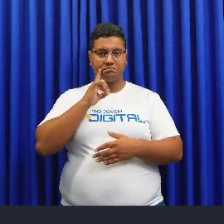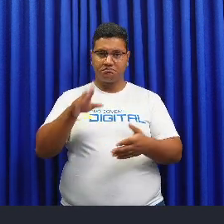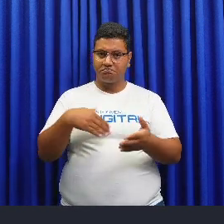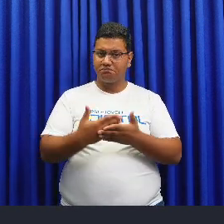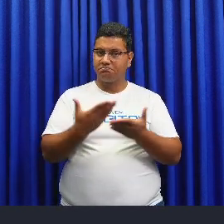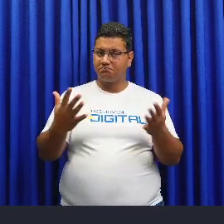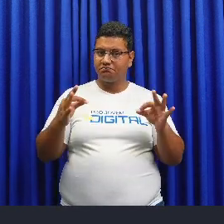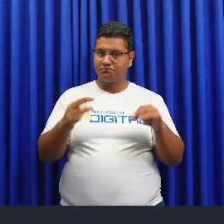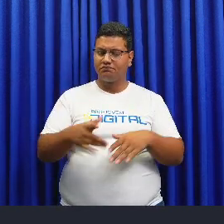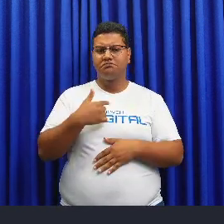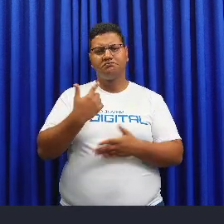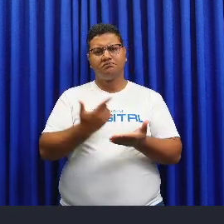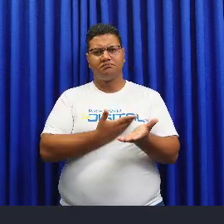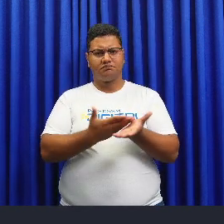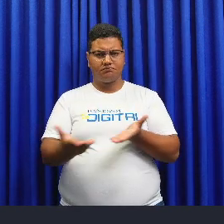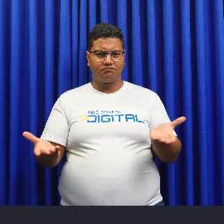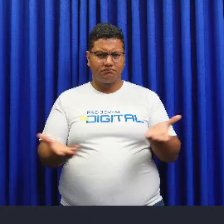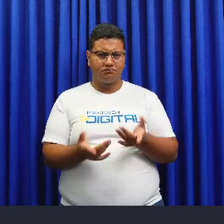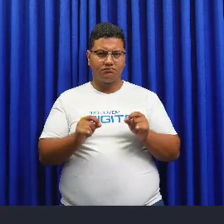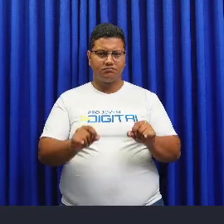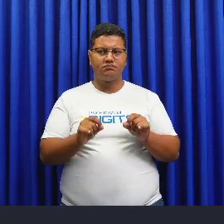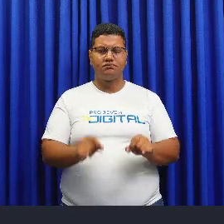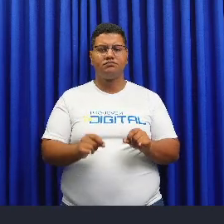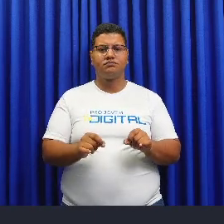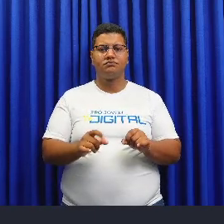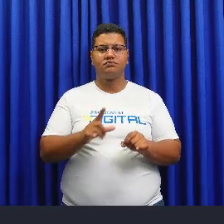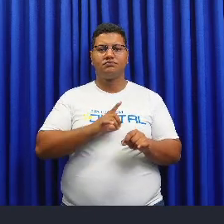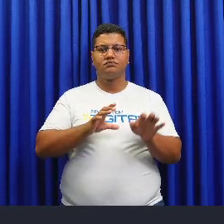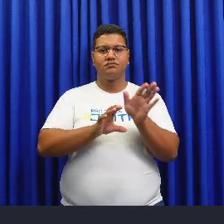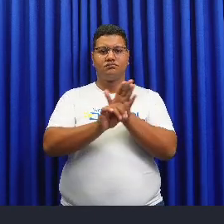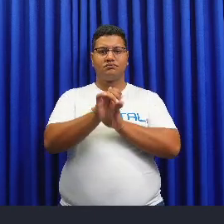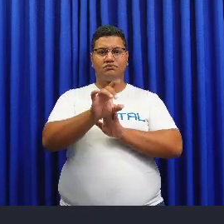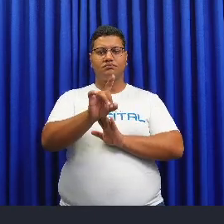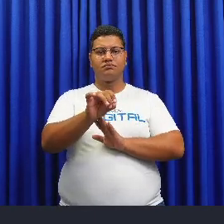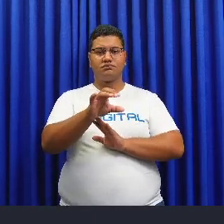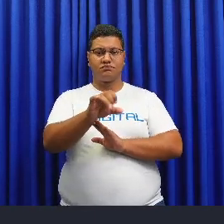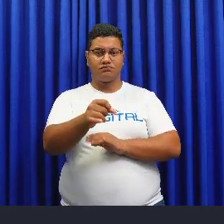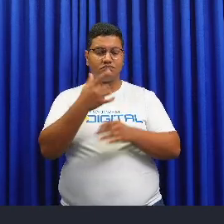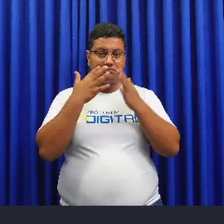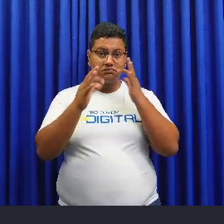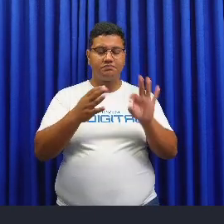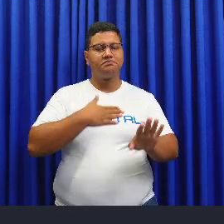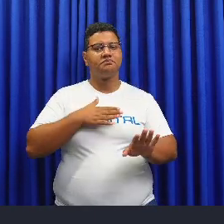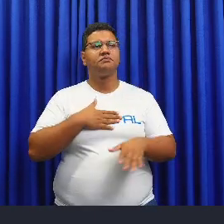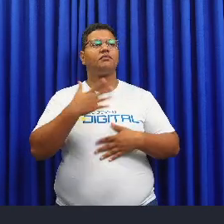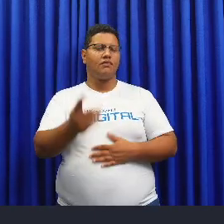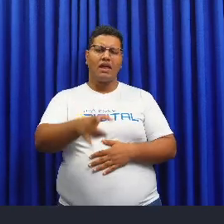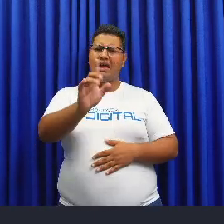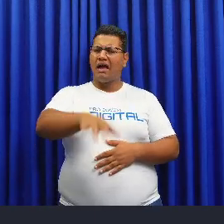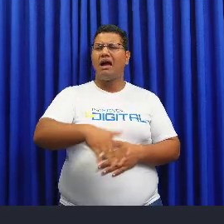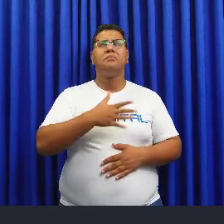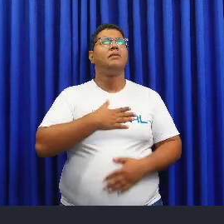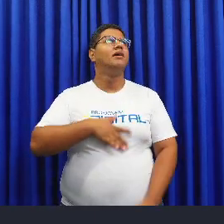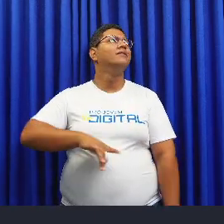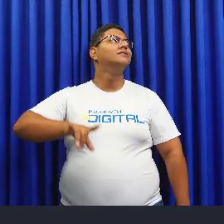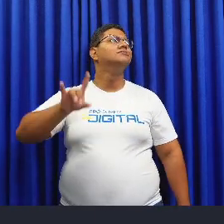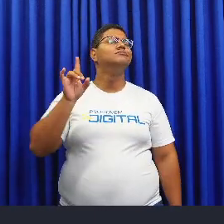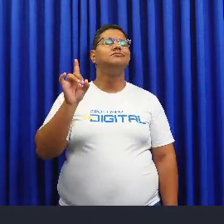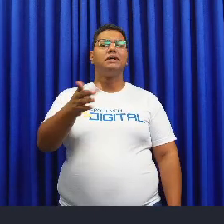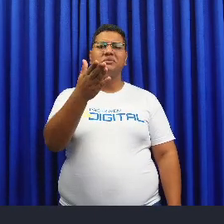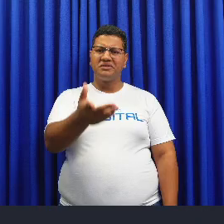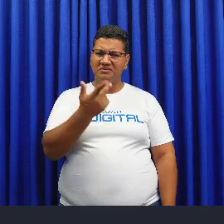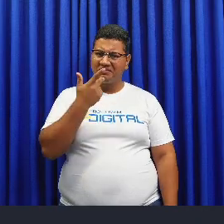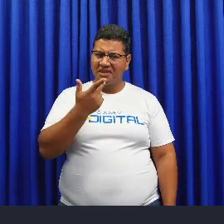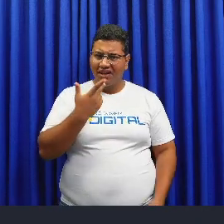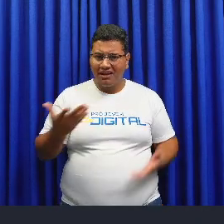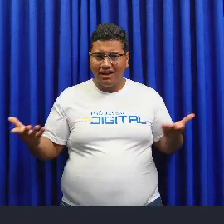dia. Vamos começar aí pelo nosso Google Docs. Aí você vai poder olhar para mim e falar assim, Lucas, pelo amor de Deus, cara, tu me